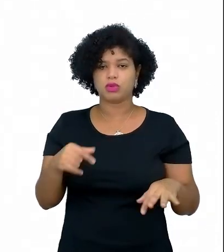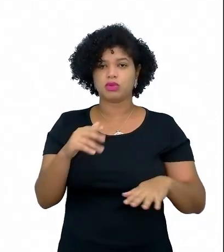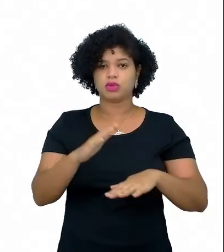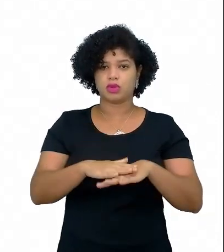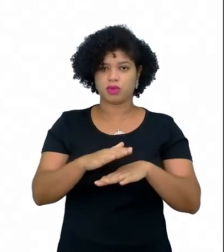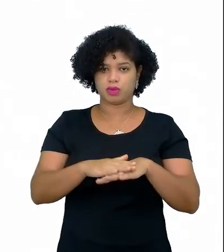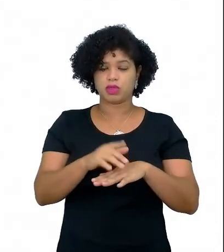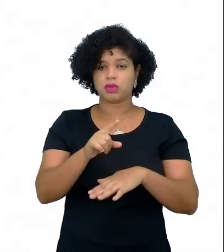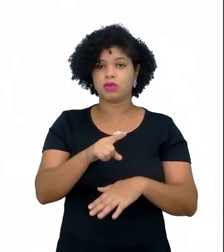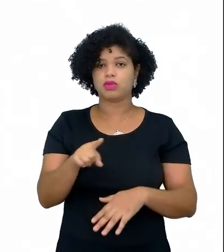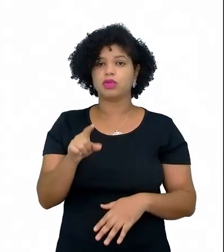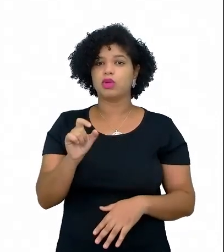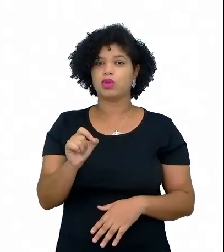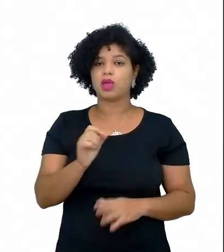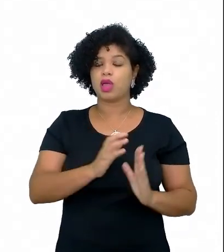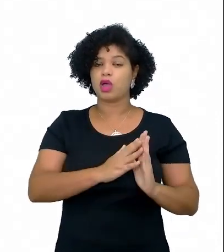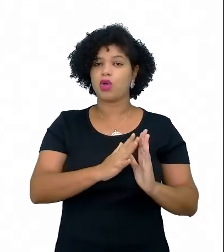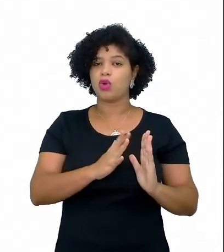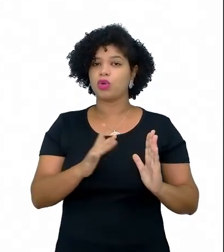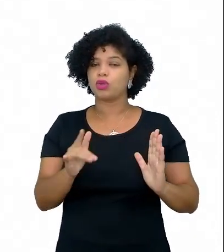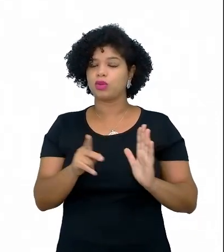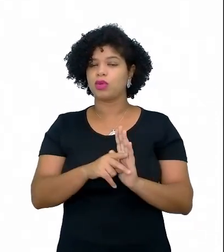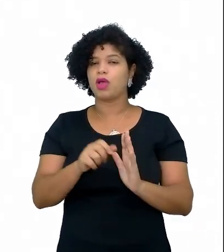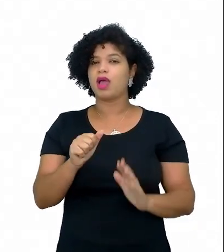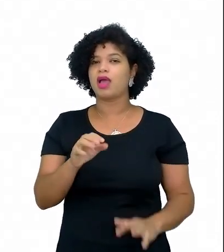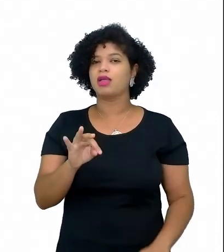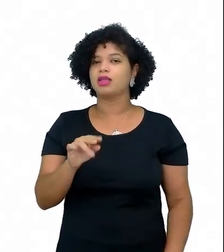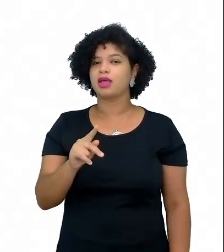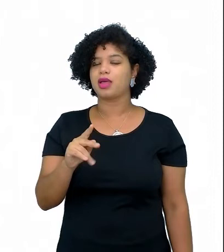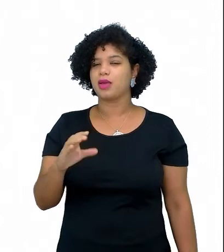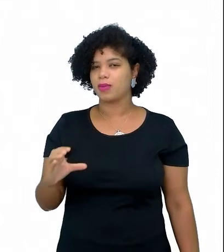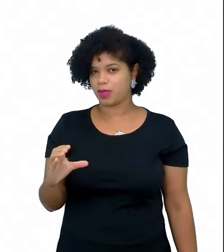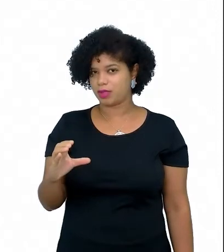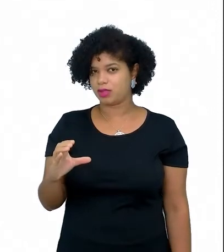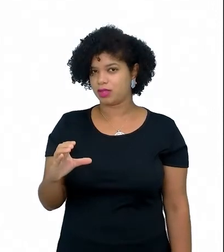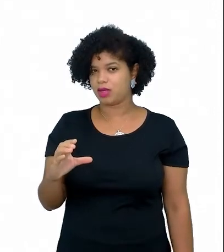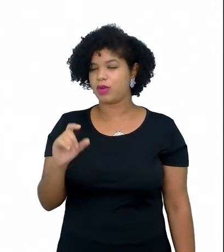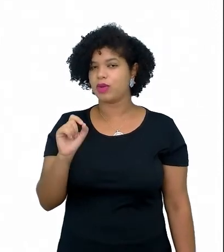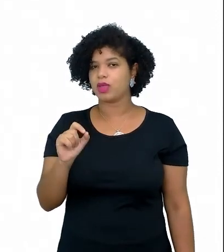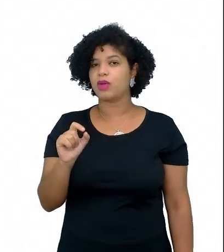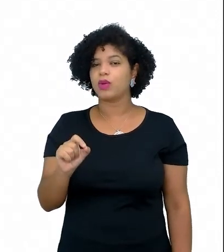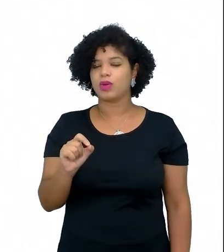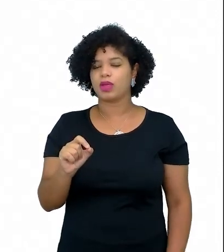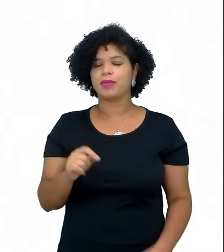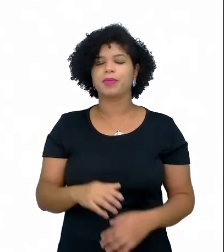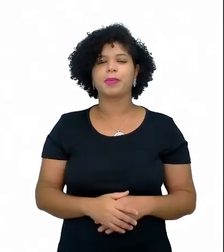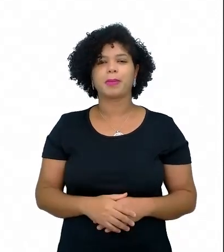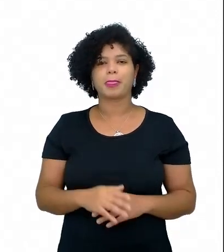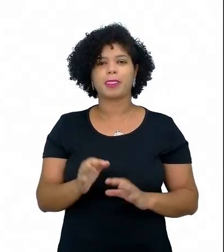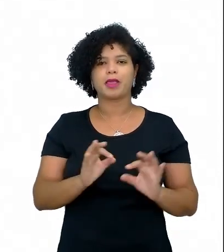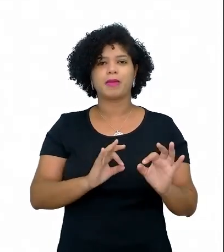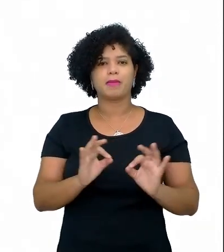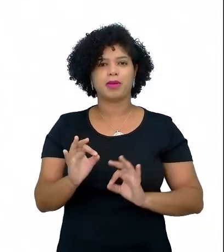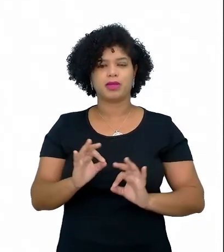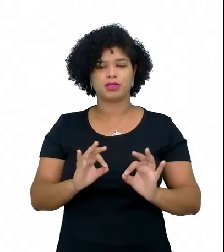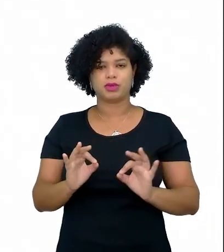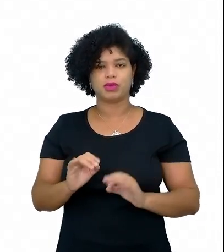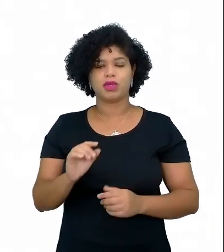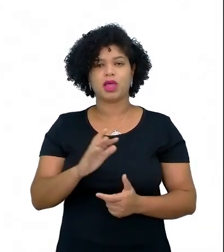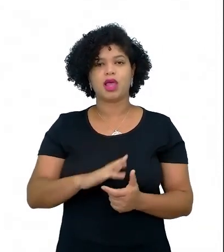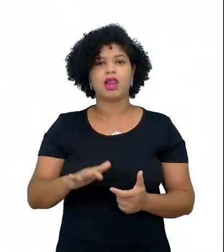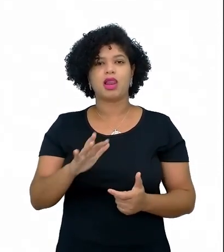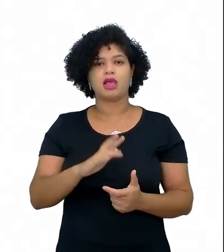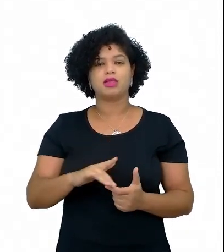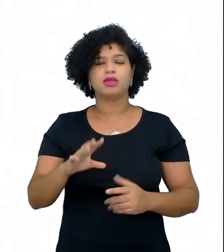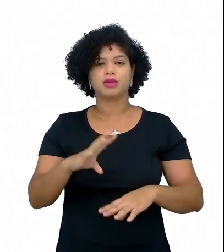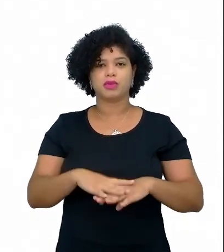sugerimos, né, para vocês esse roteiro para a TPC, com a intenção de contribuir para o planejamento. Então, a gente discutiu um pouquinho mais sobre esse letramento matemático,